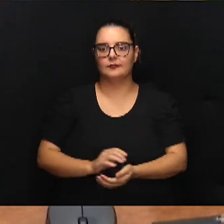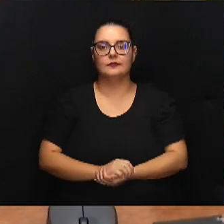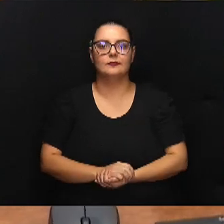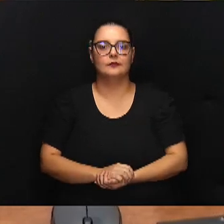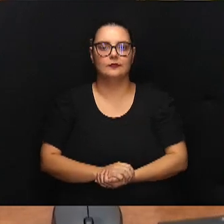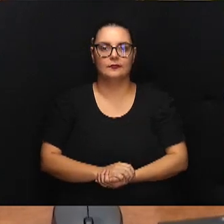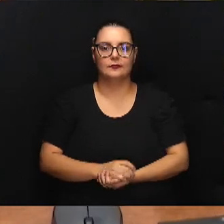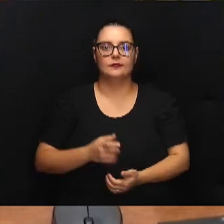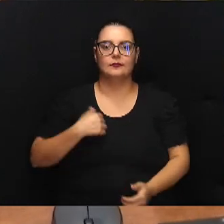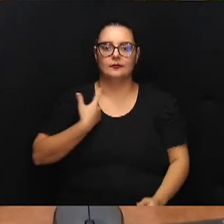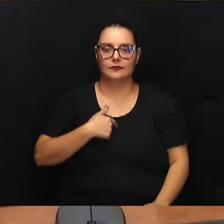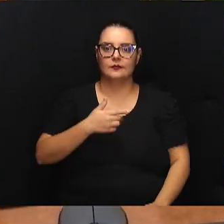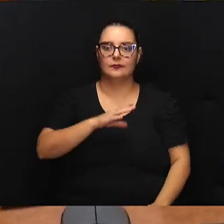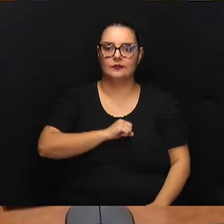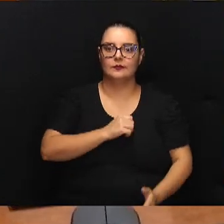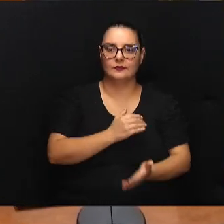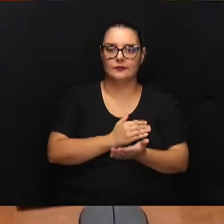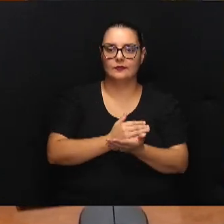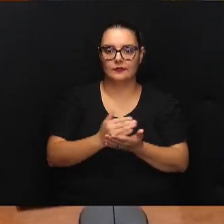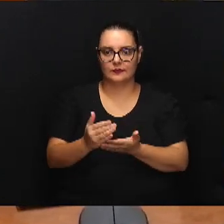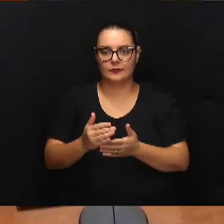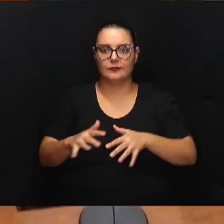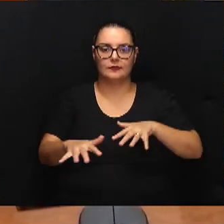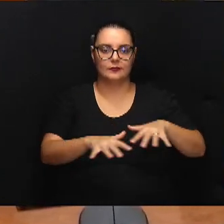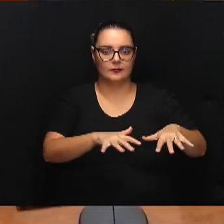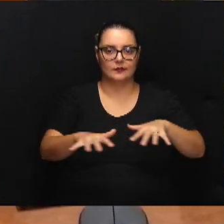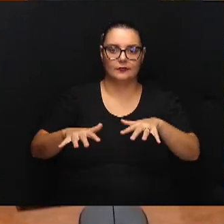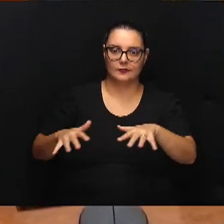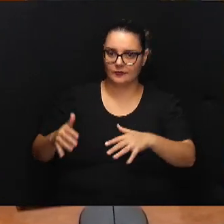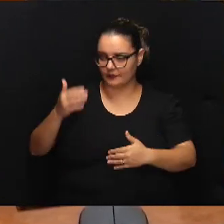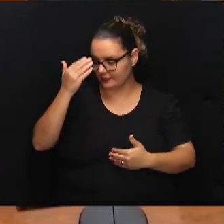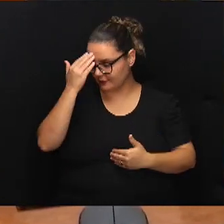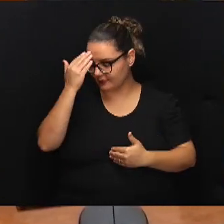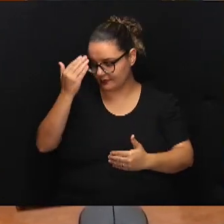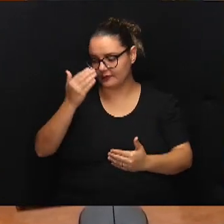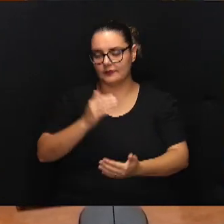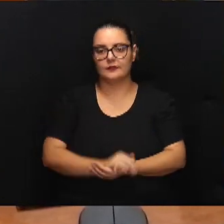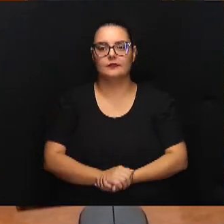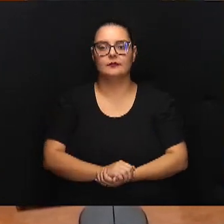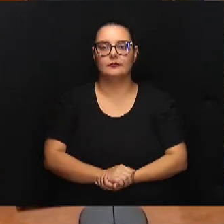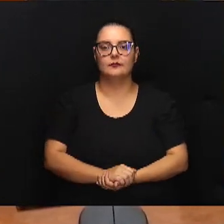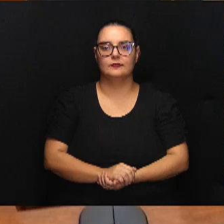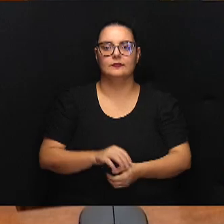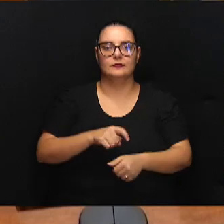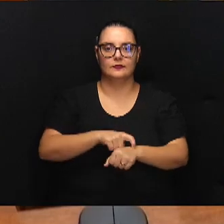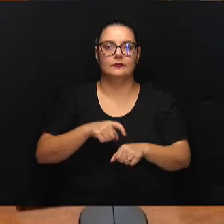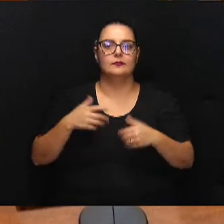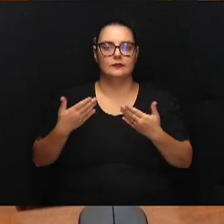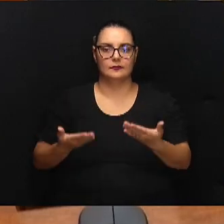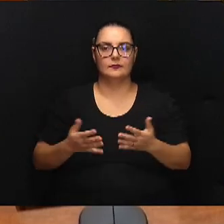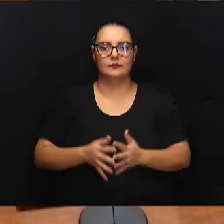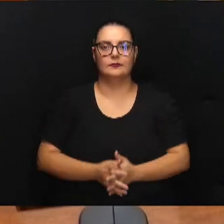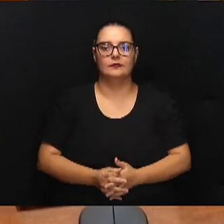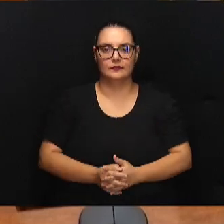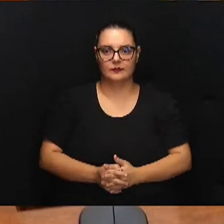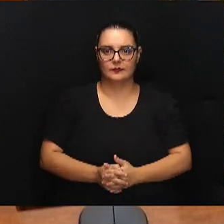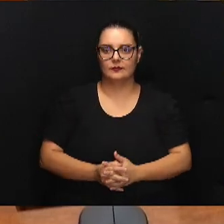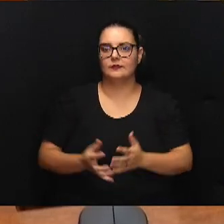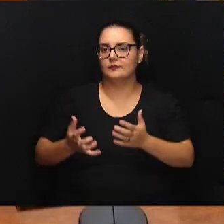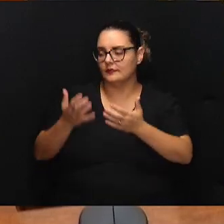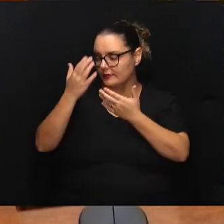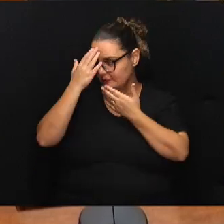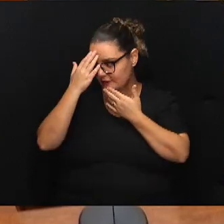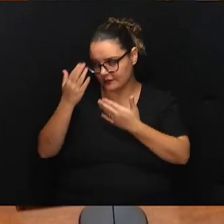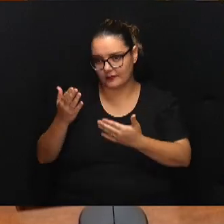gente sempre gosta de iniciar todos os movimentos agradecendo, né? E nesse momento, então, a gente quer agradecer